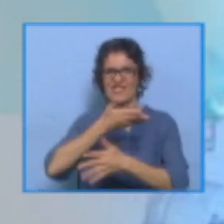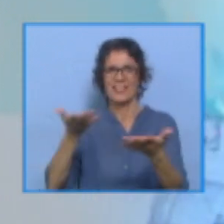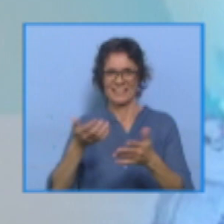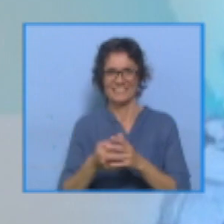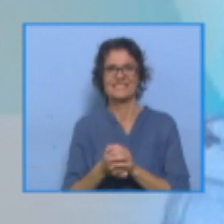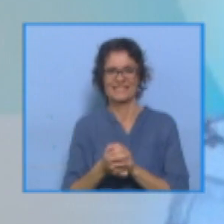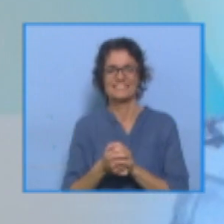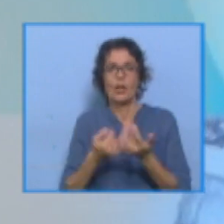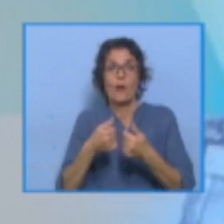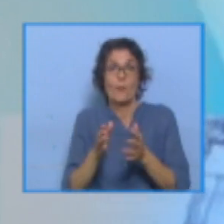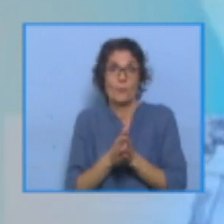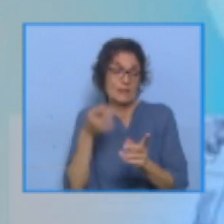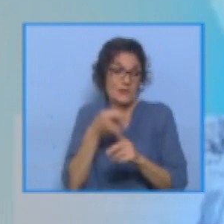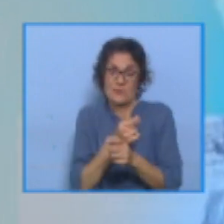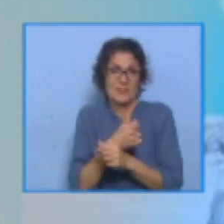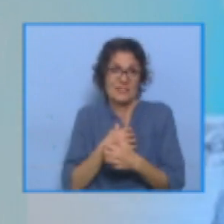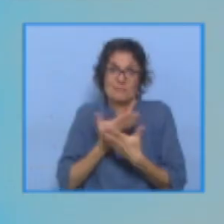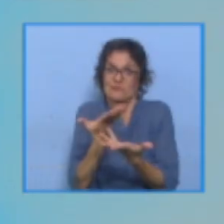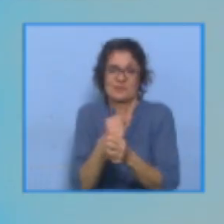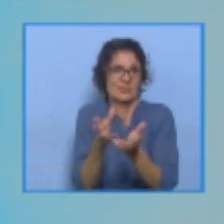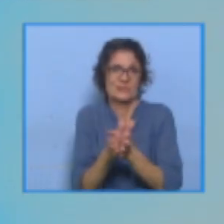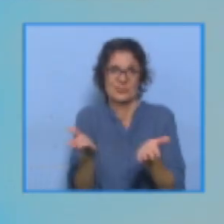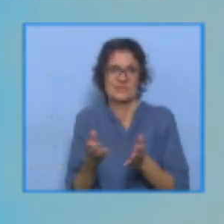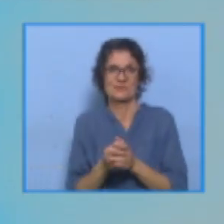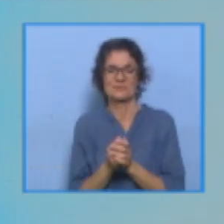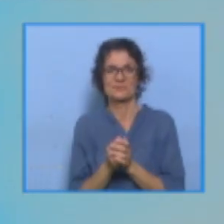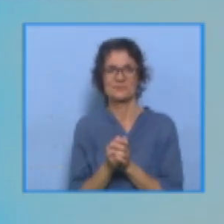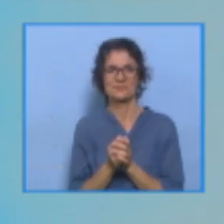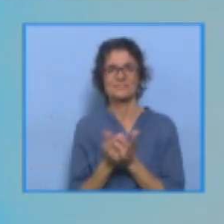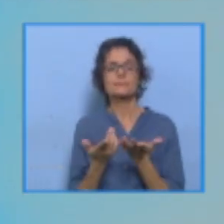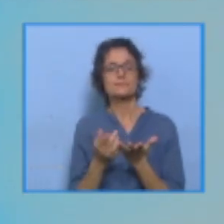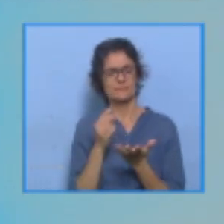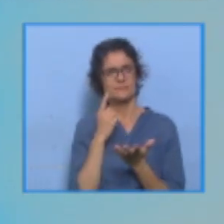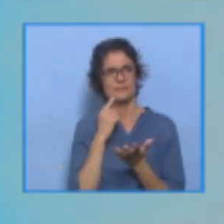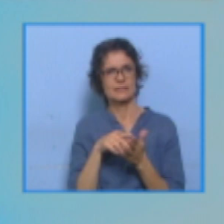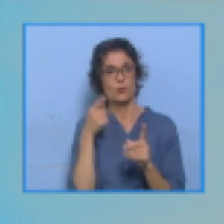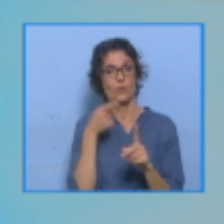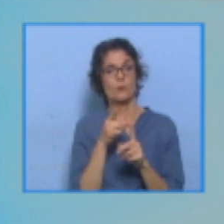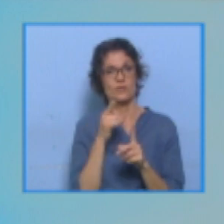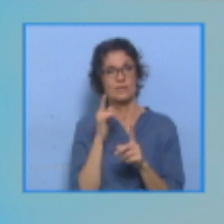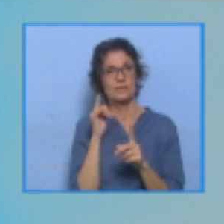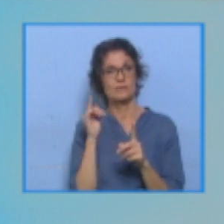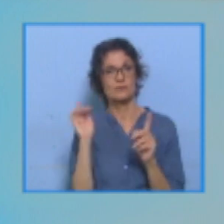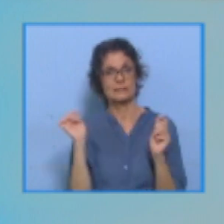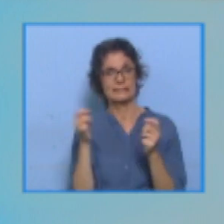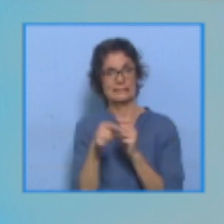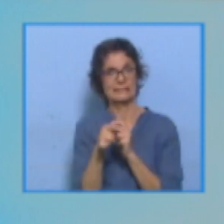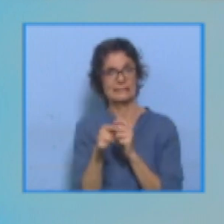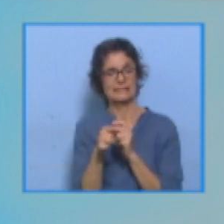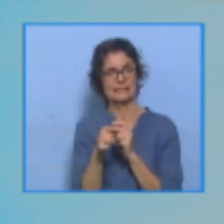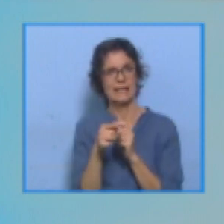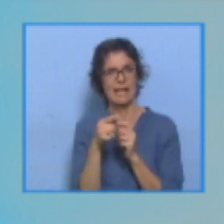podermos todos usufruir. Mas reconhecem que, e talvez também com isso, o objetivo destas iniciativas, que é preciso